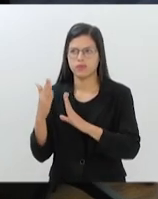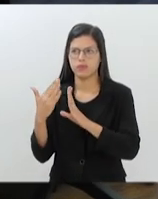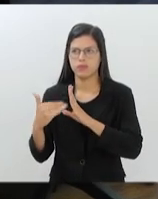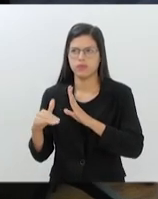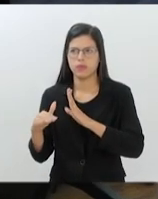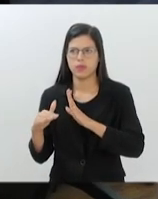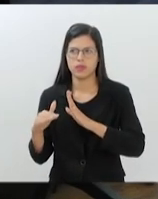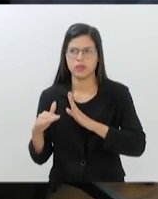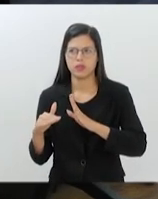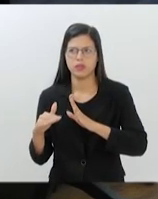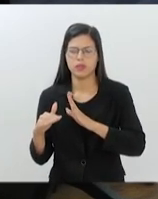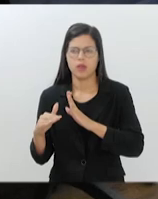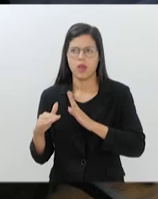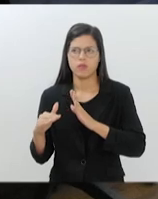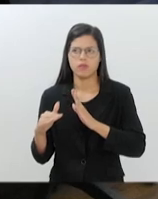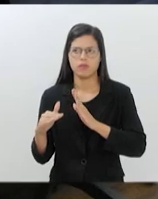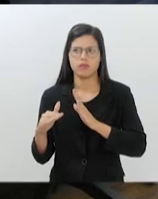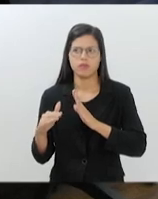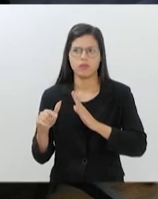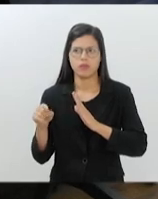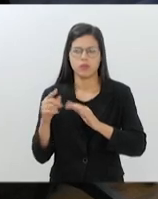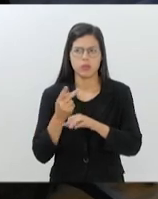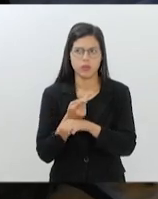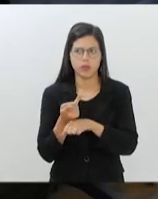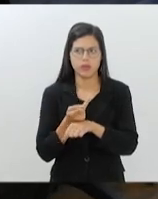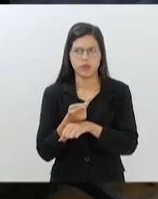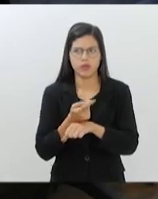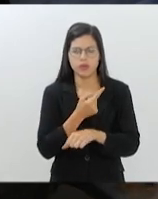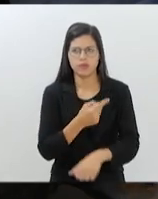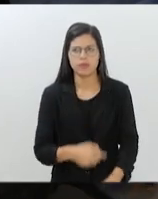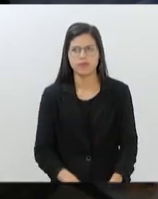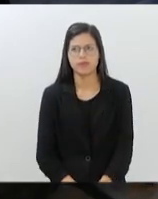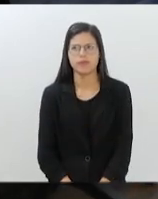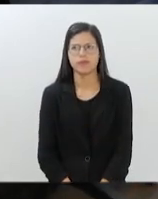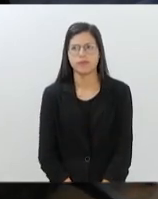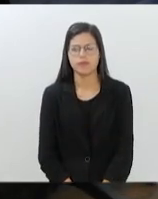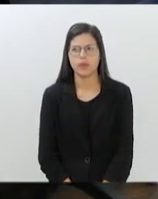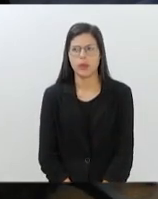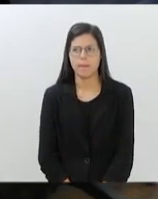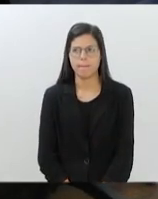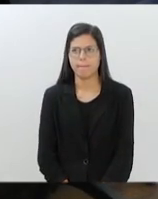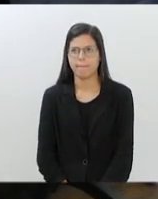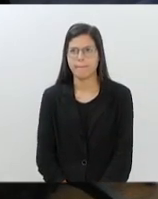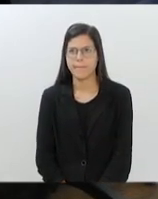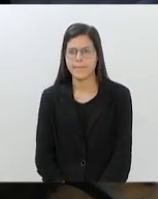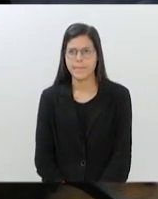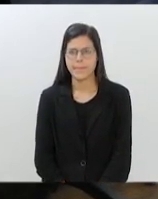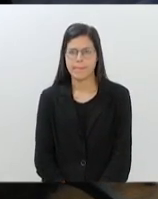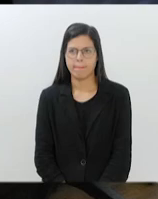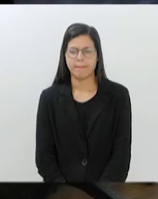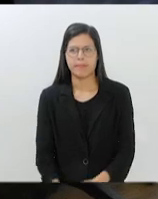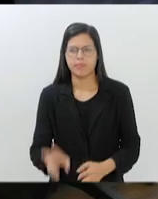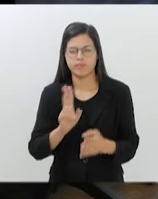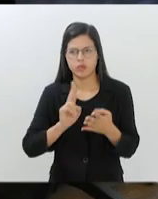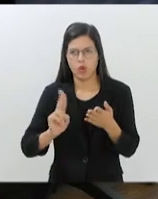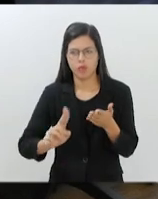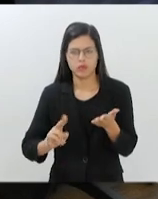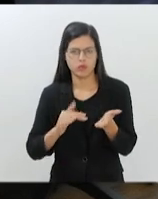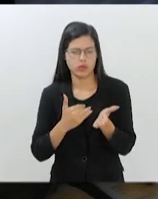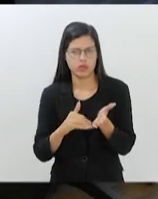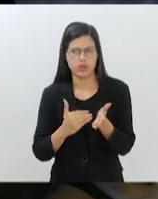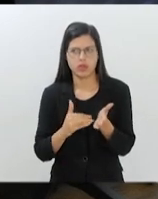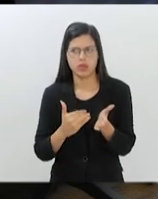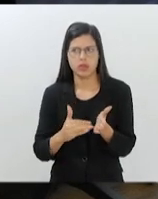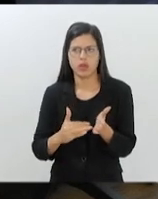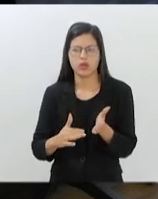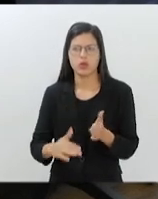para buscar ali alguém pode buscar o sei por favor vamos lá os secretários que tiveram lá que foram relevantes